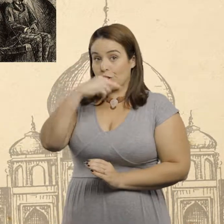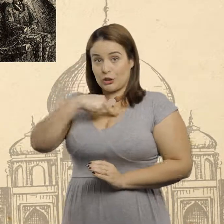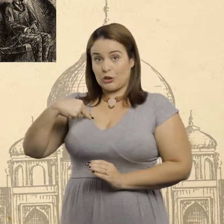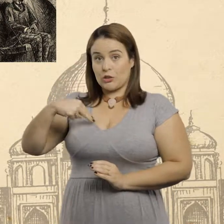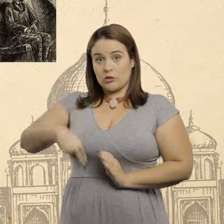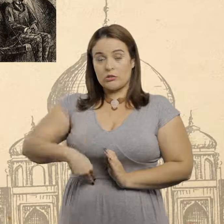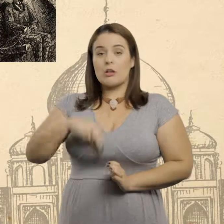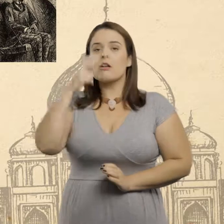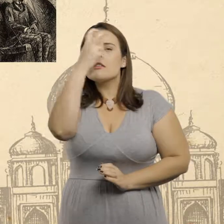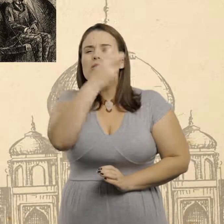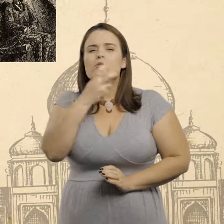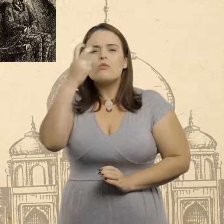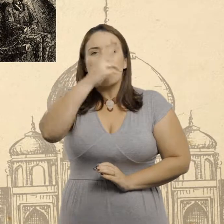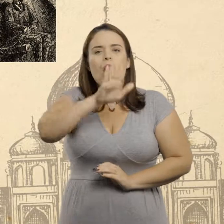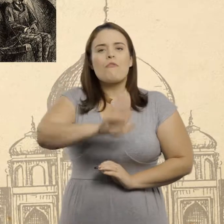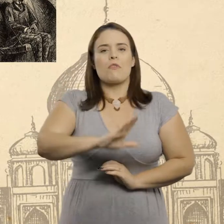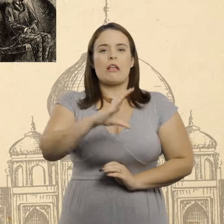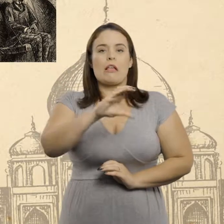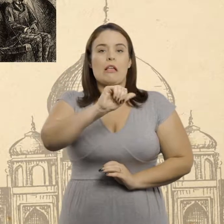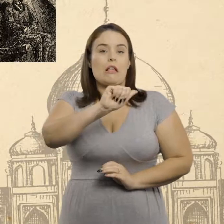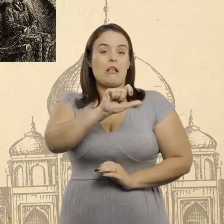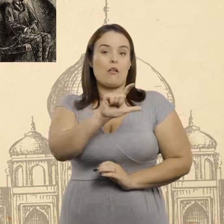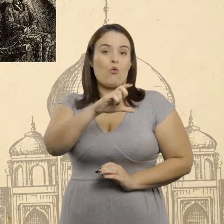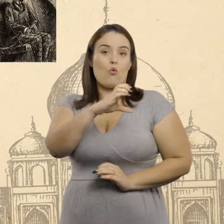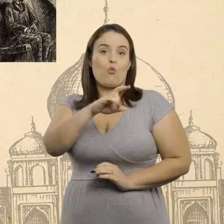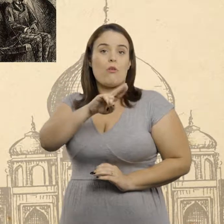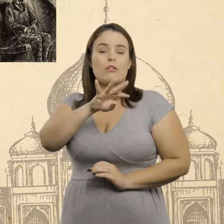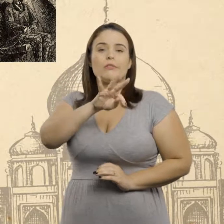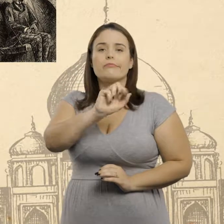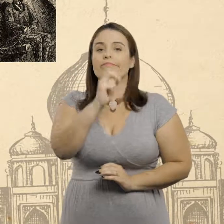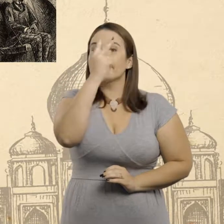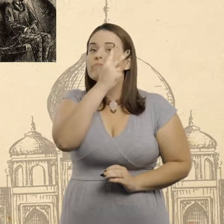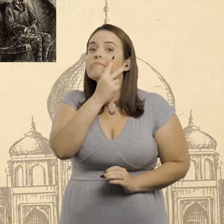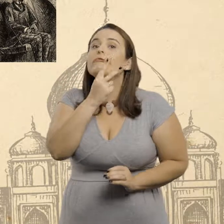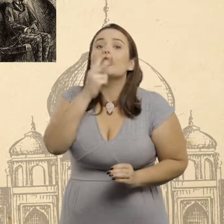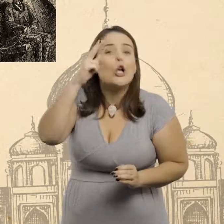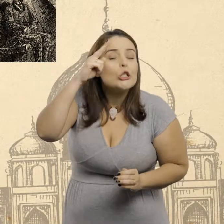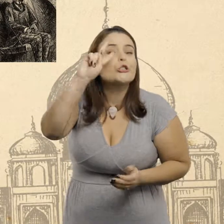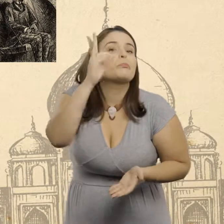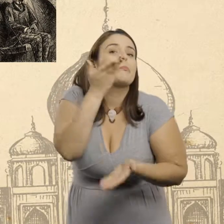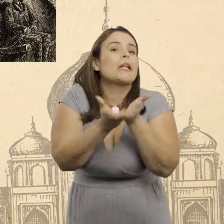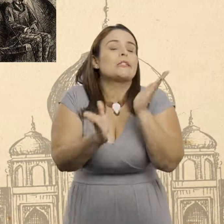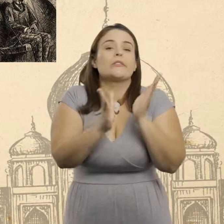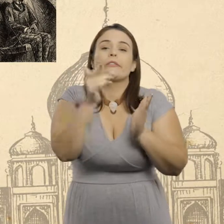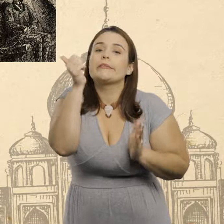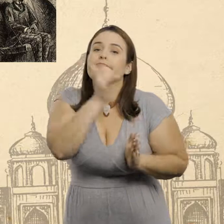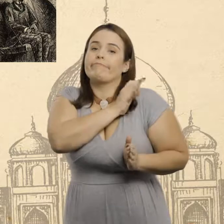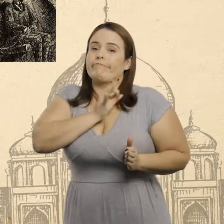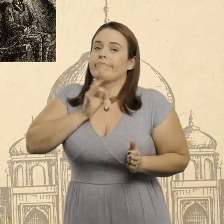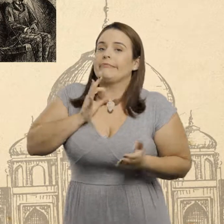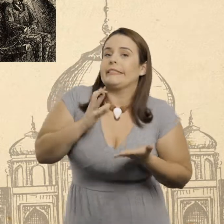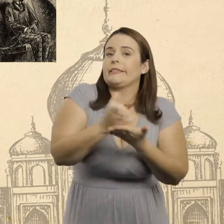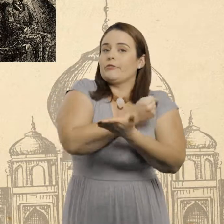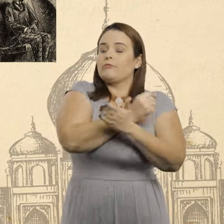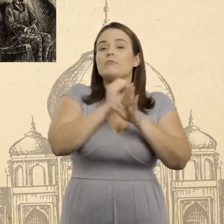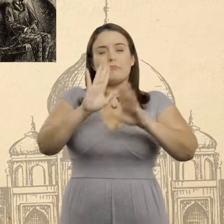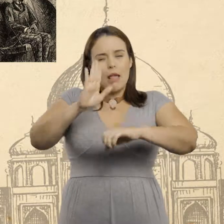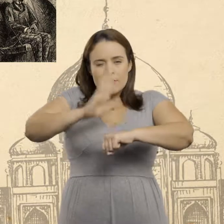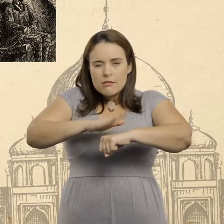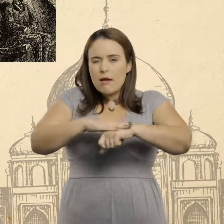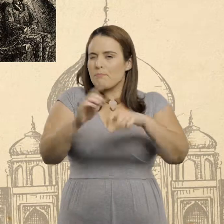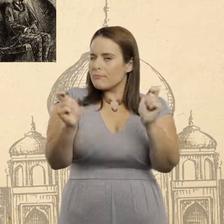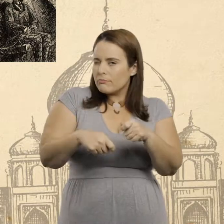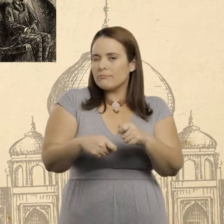meio-dia. Eles tinham 5 horas para ficar em Calcutá. Eles perderam 2 dias para salvar a jovem Aouda, mas